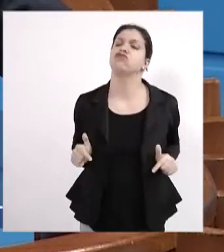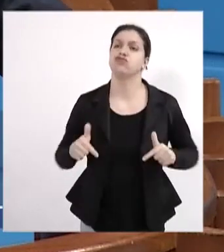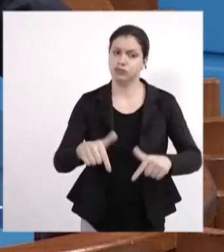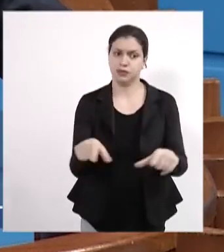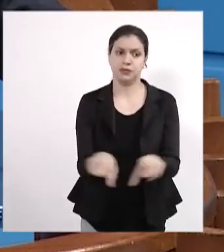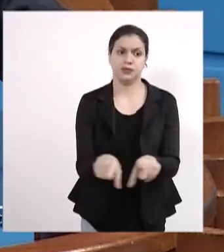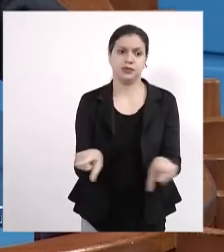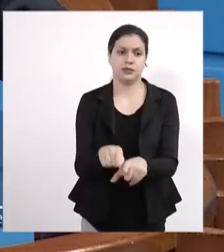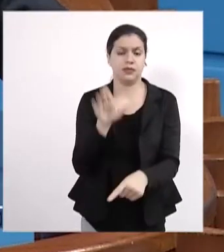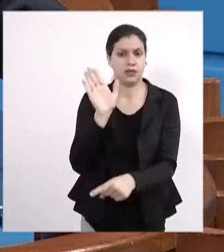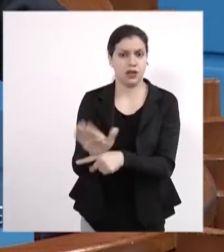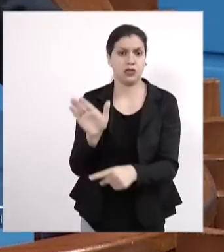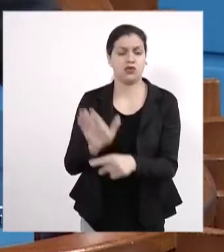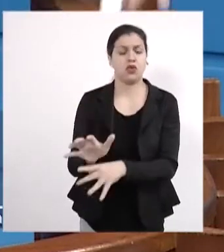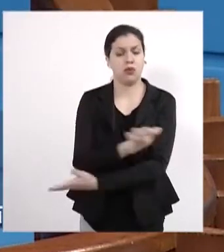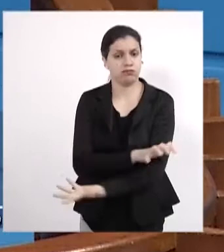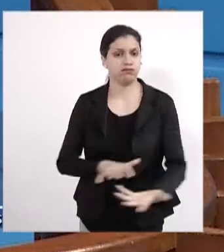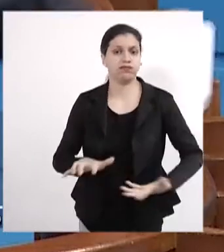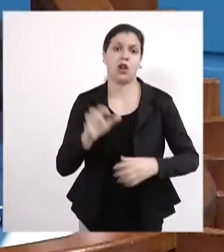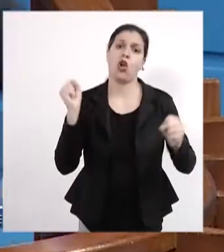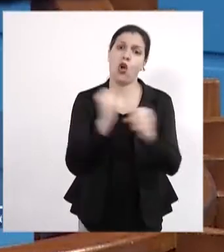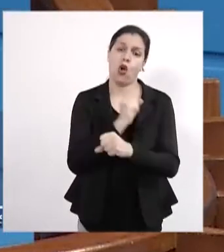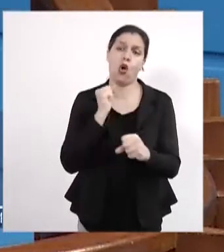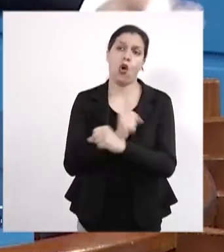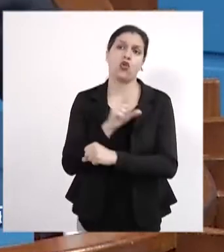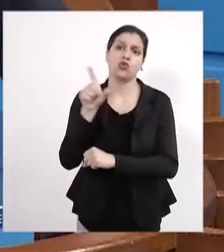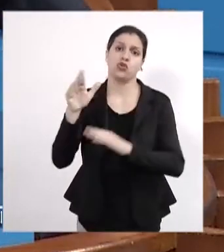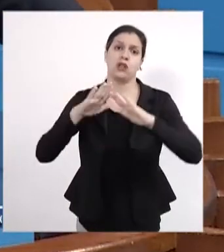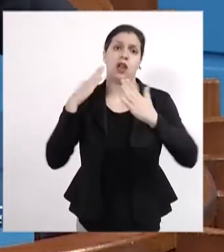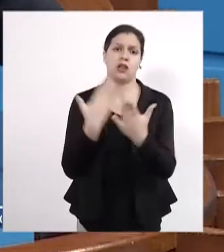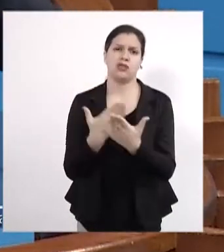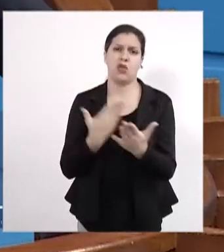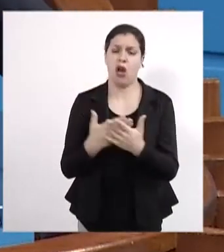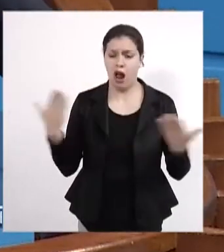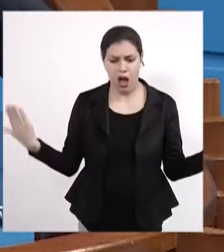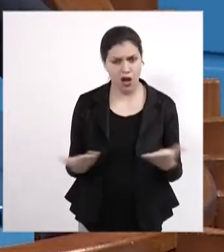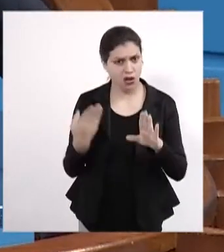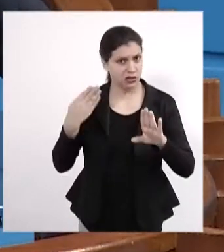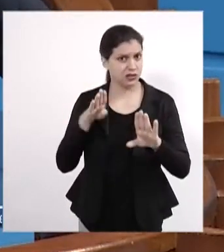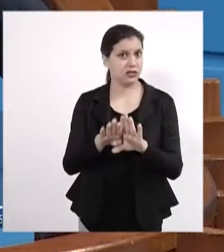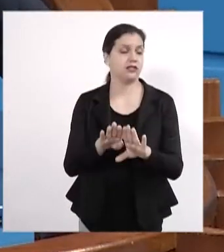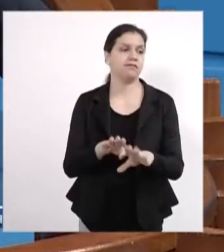Ajudei a fazer manifestação para construir aquela escola, vai ser fechada.